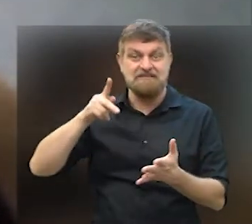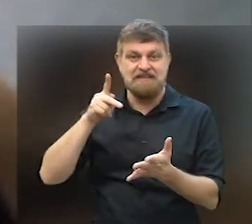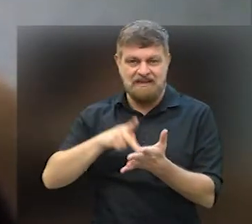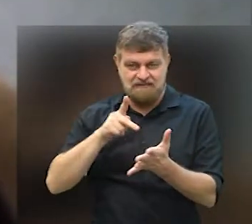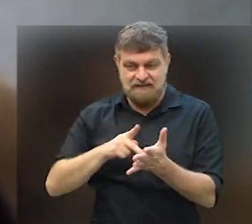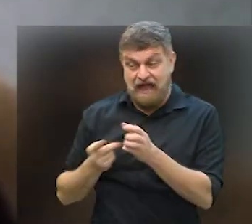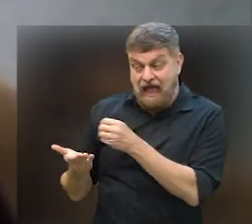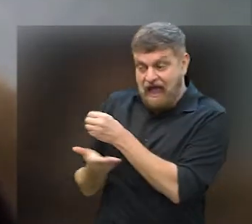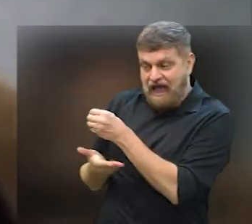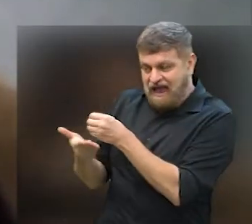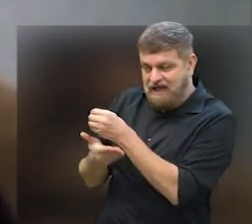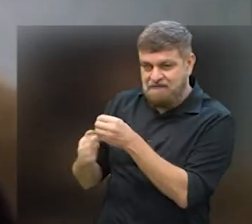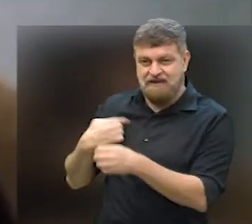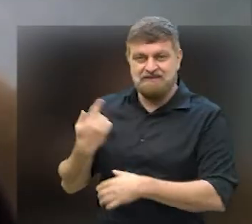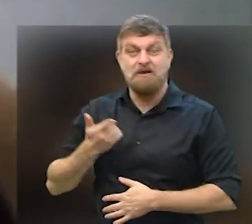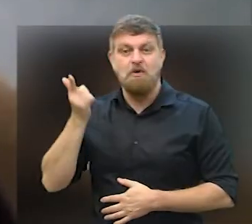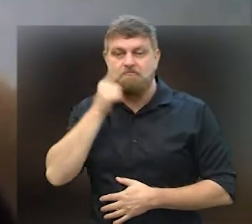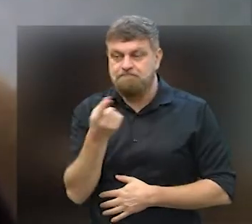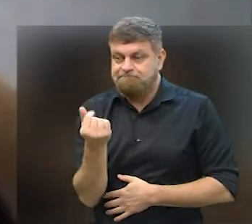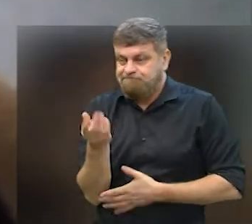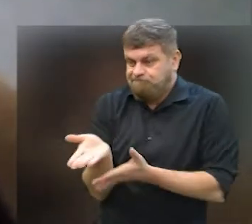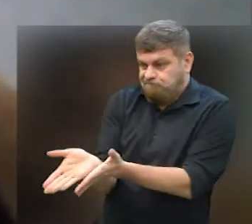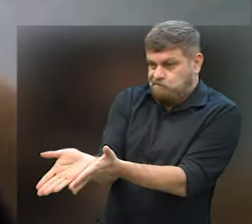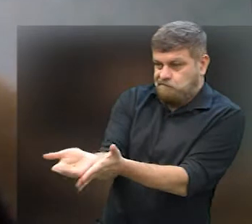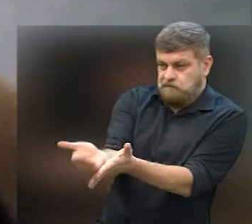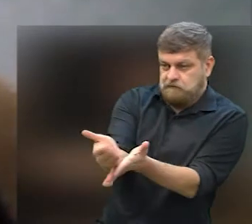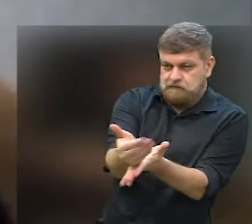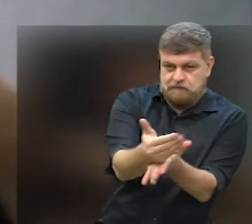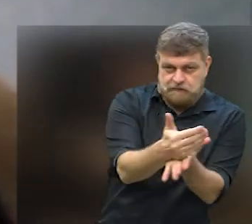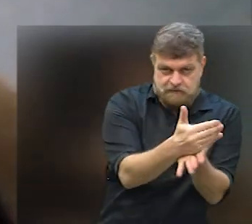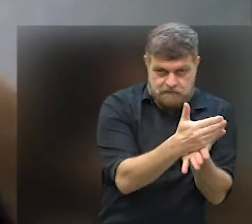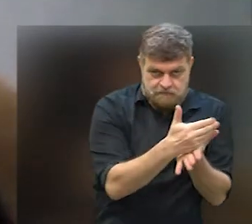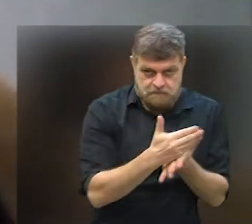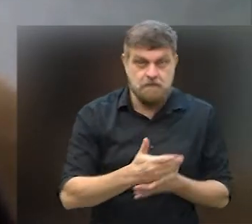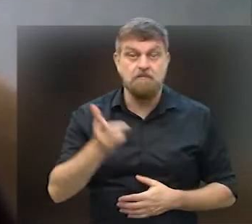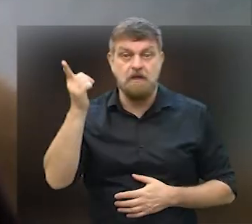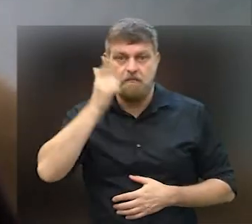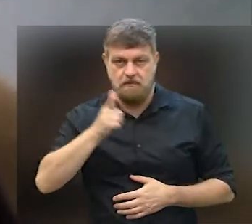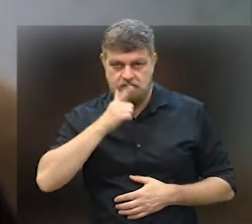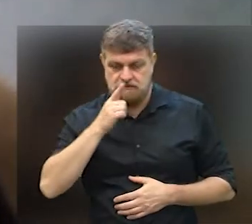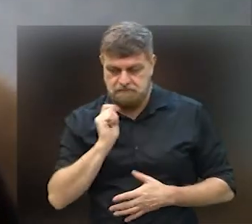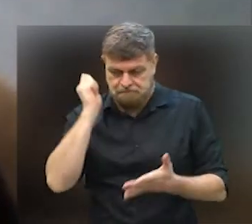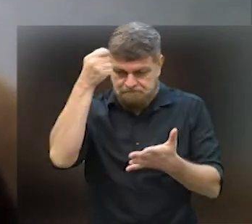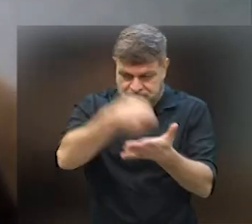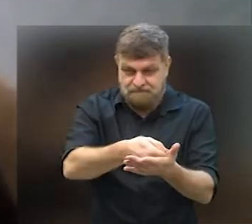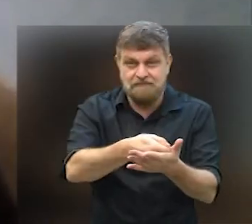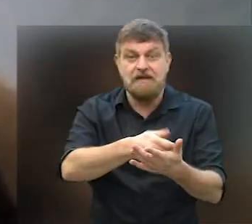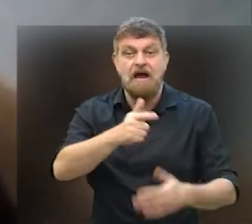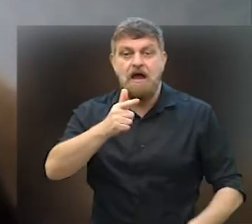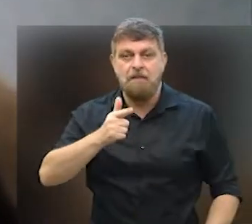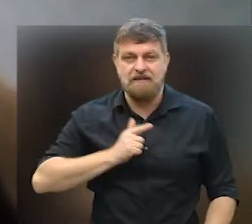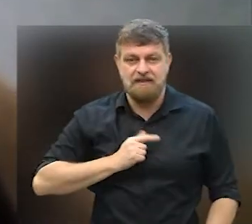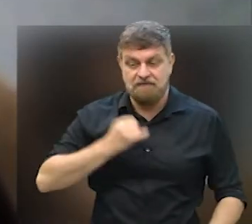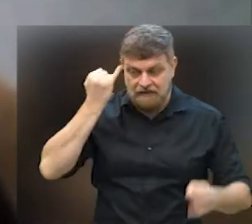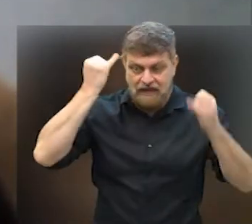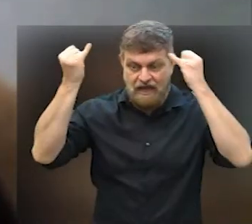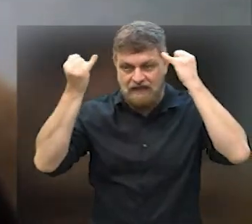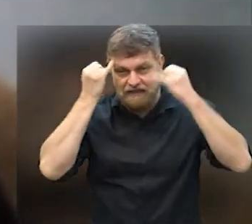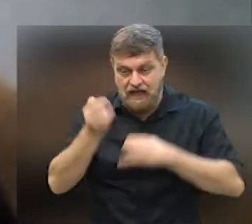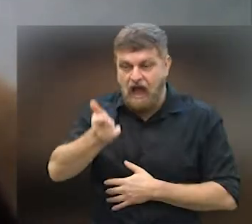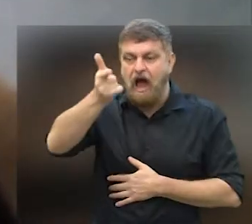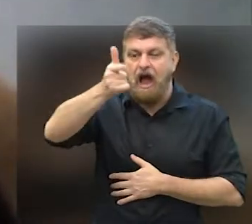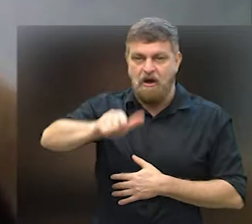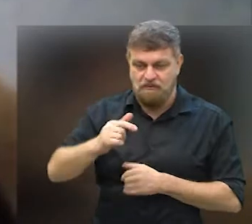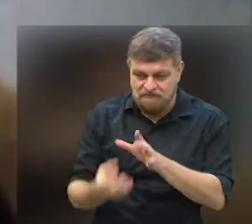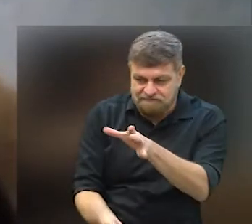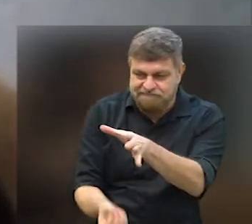o esqueleto aí para eu conseguir os recursos financeiros necessários para a empreitada, mas surgiram outras ideias sim no